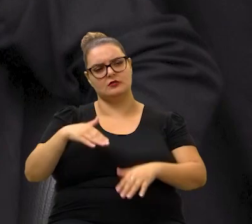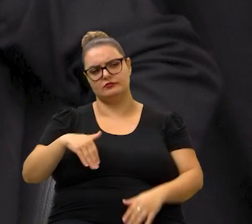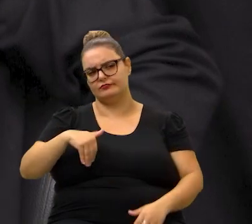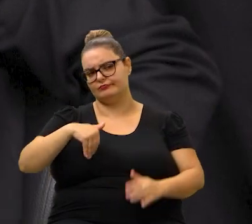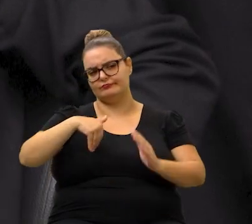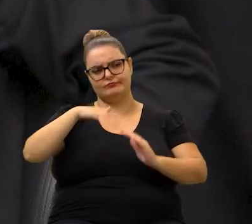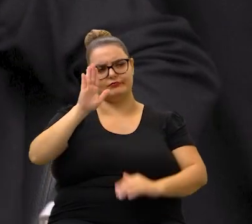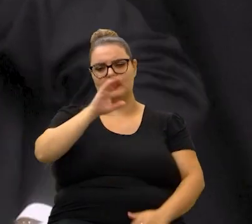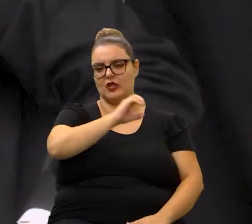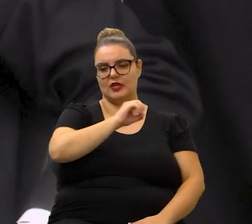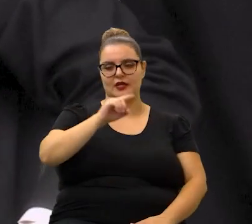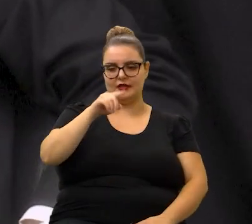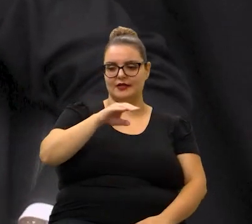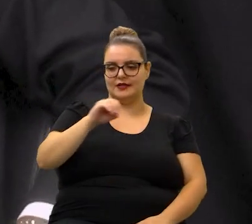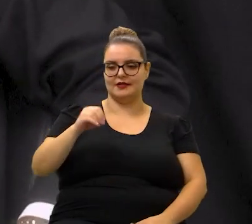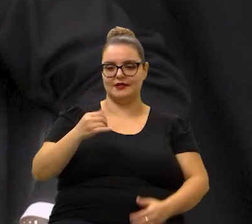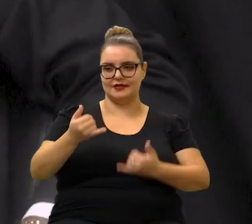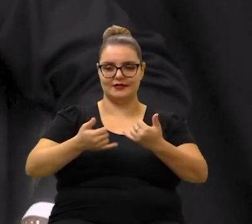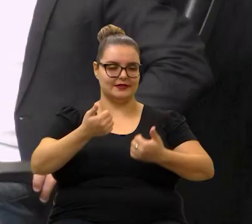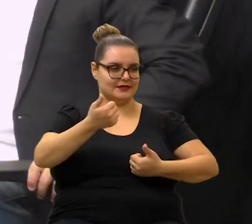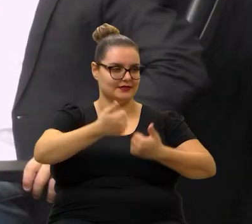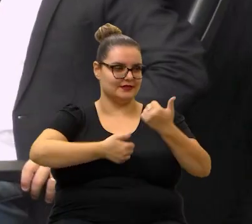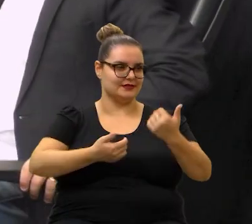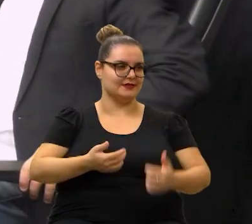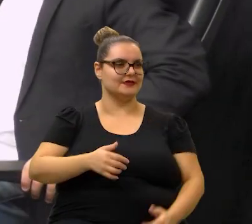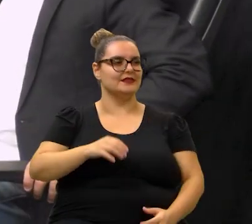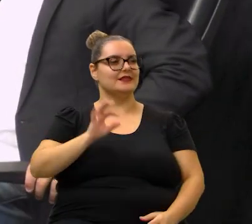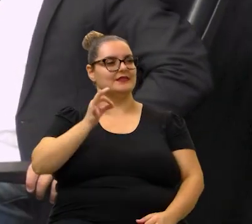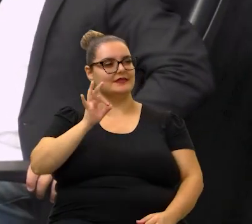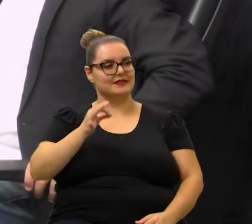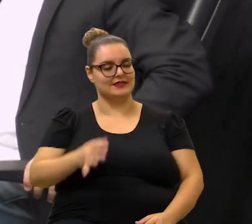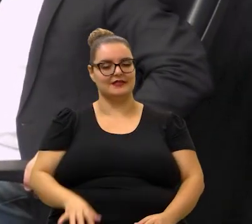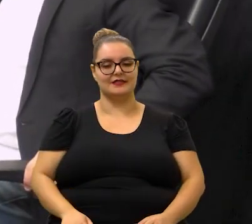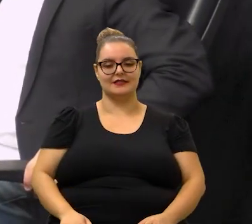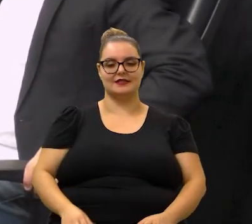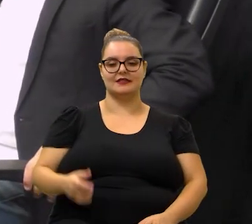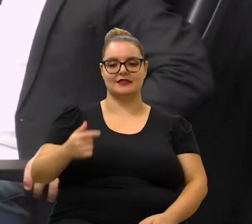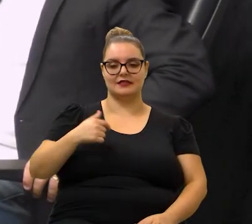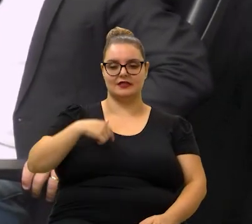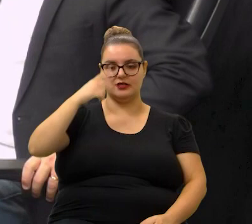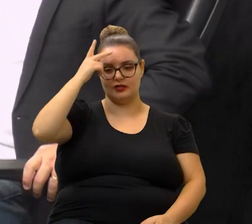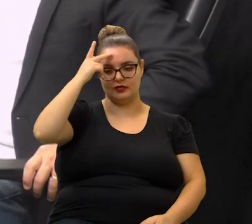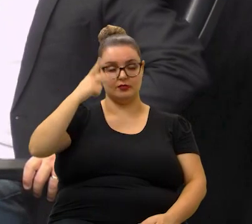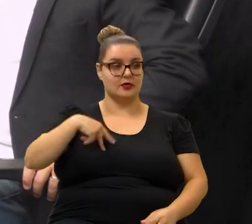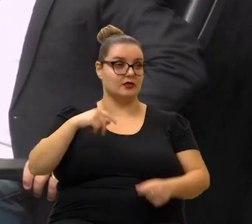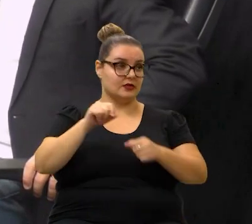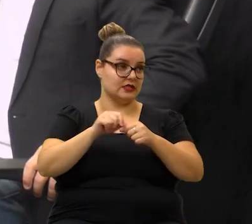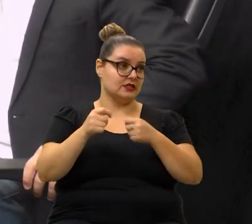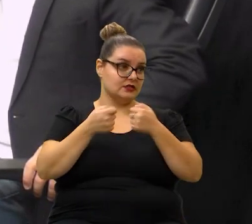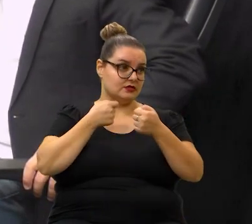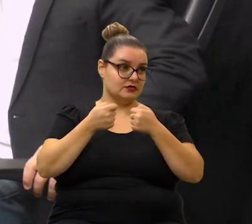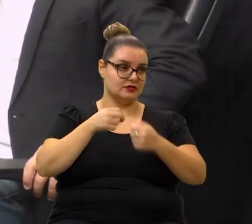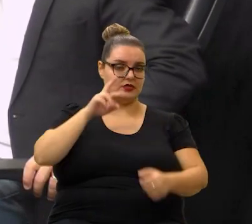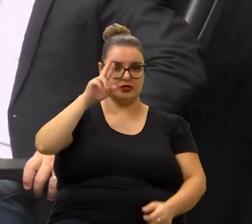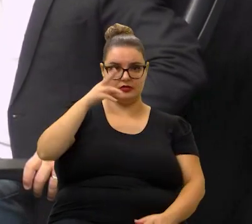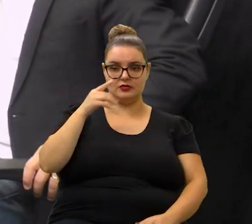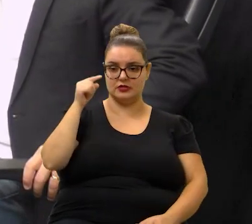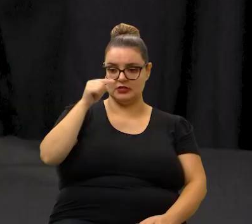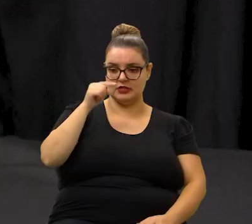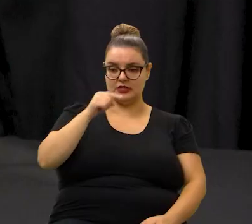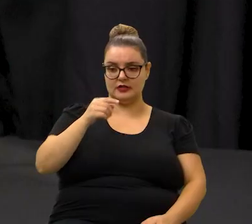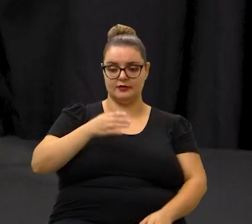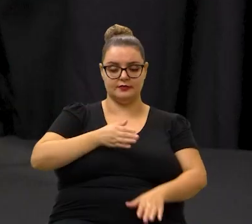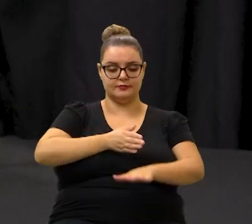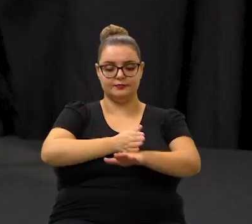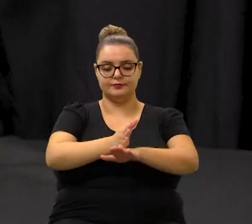até meia-noite jogando bola cer Vereador Eu lembro que inclusive Fui eu mesma Quem foi fazer essa reportagem com o senhor ali